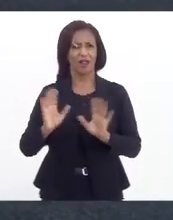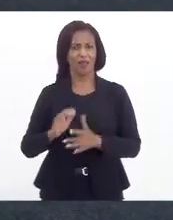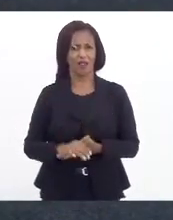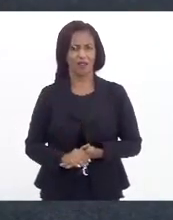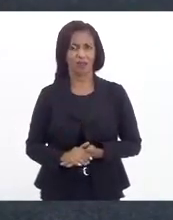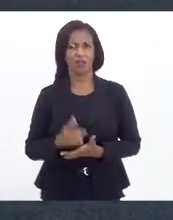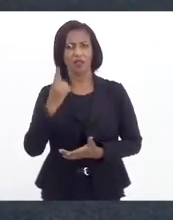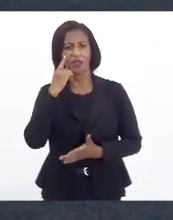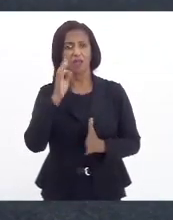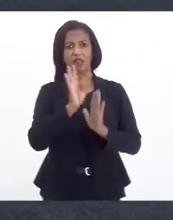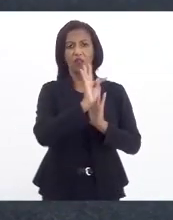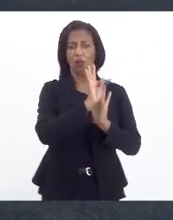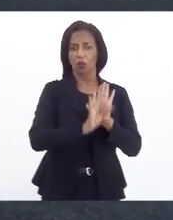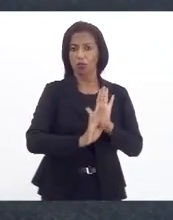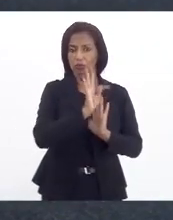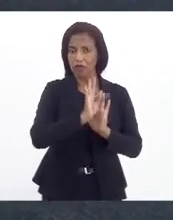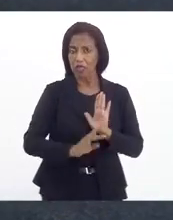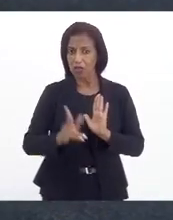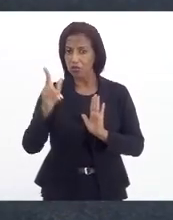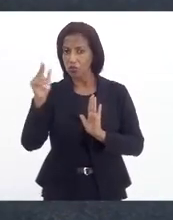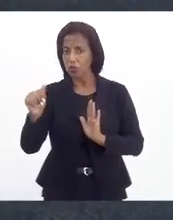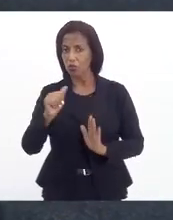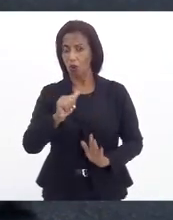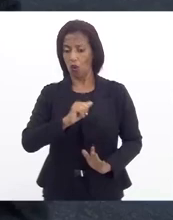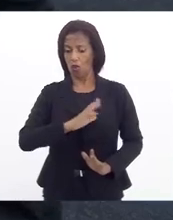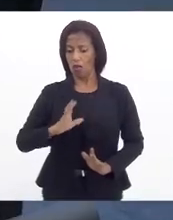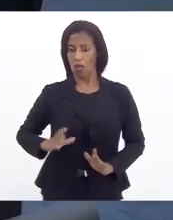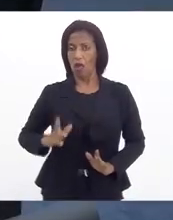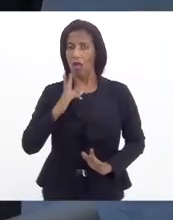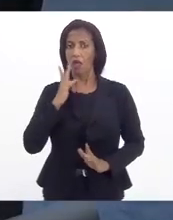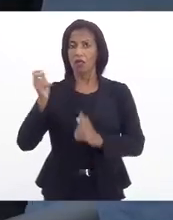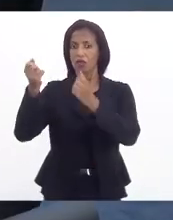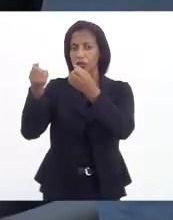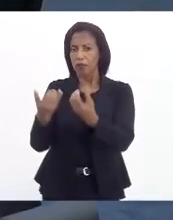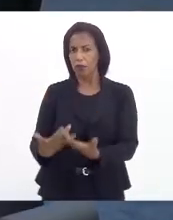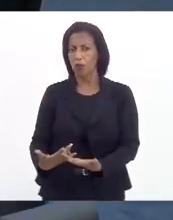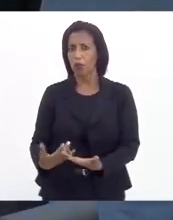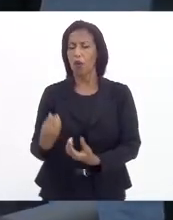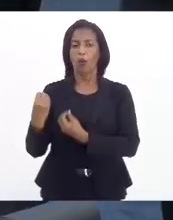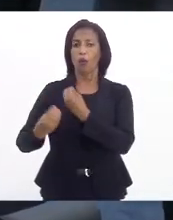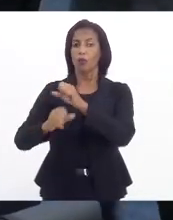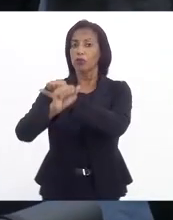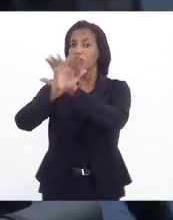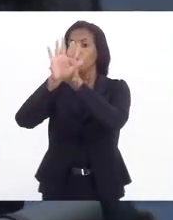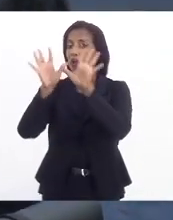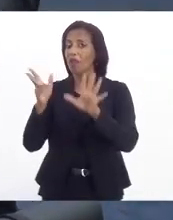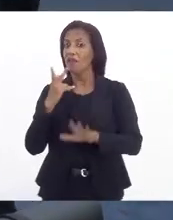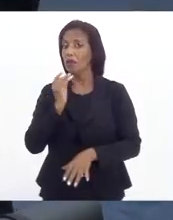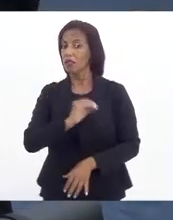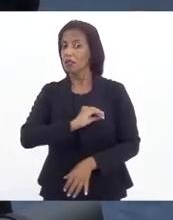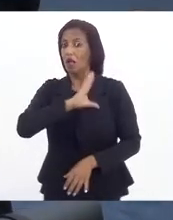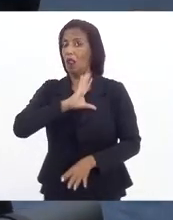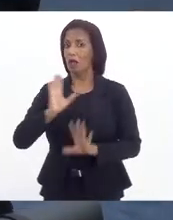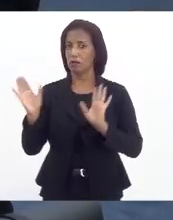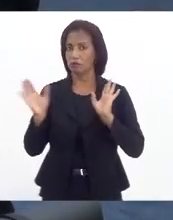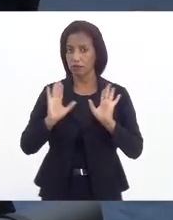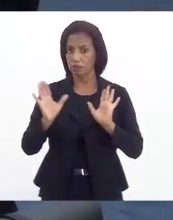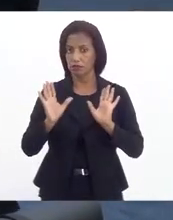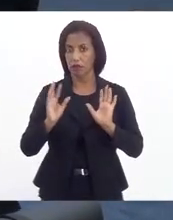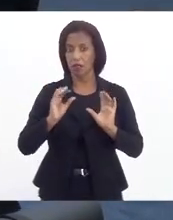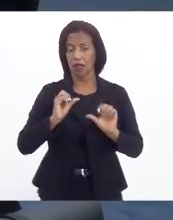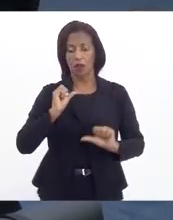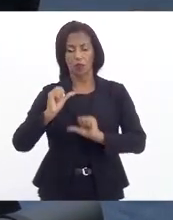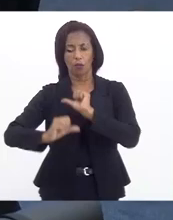Então, tem que ver como no texto, como o André falou agora, qual é a calibragem de texto, deixando claro que não se trata de aumento salarial, mas é uma